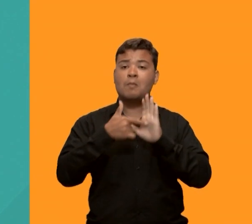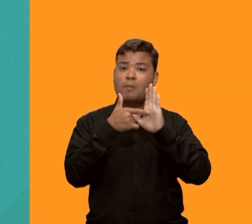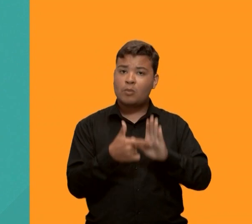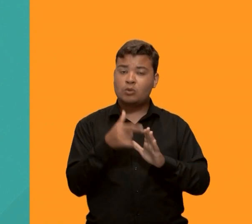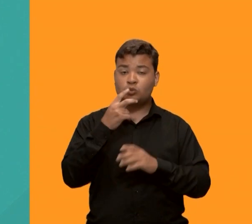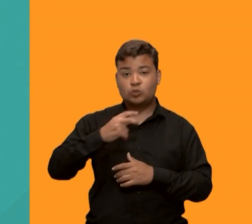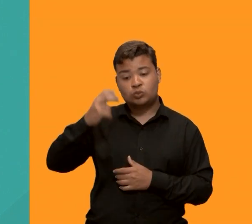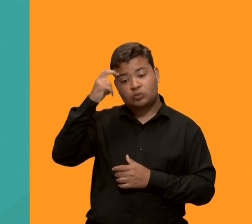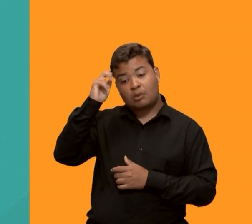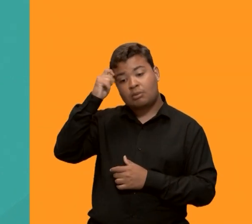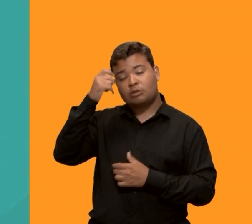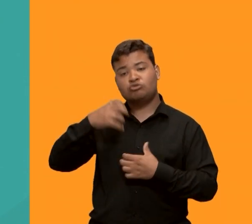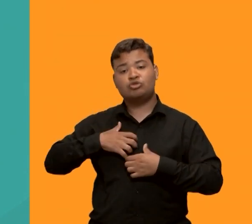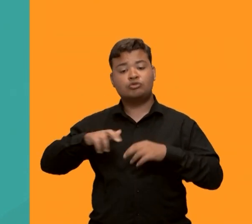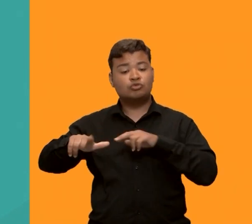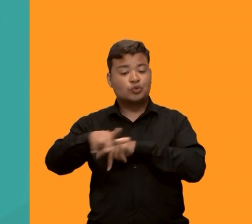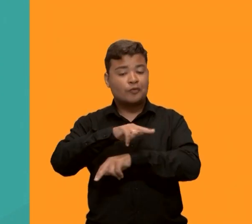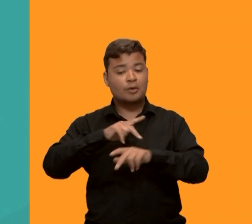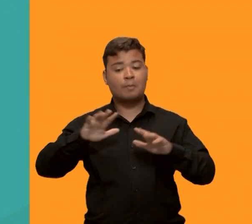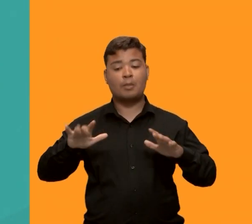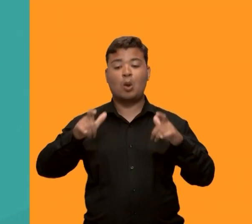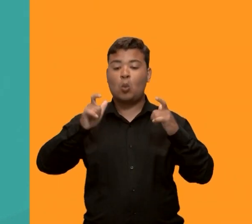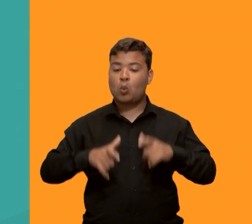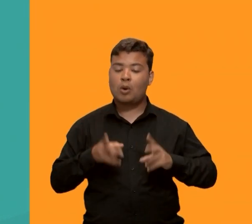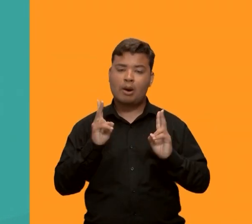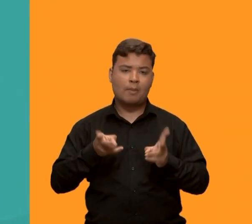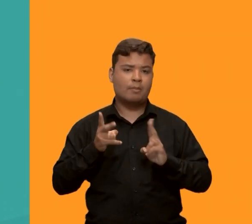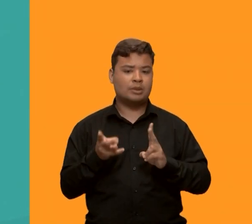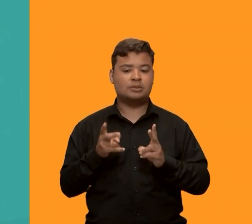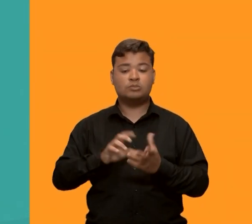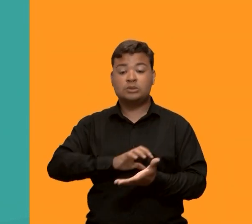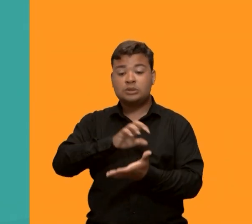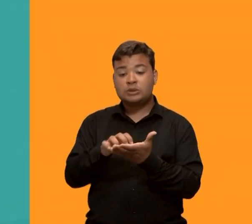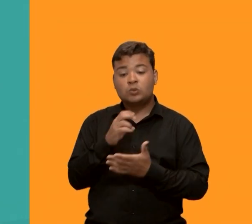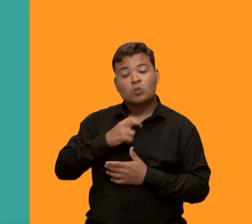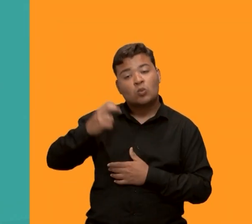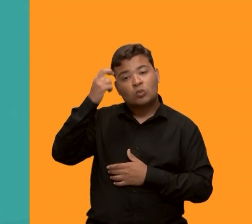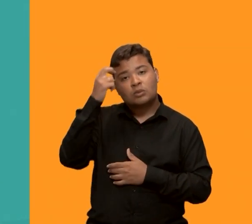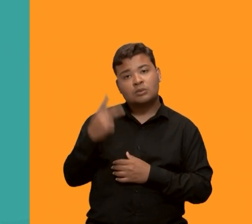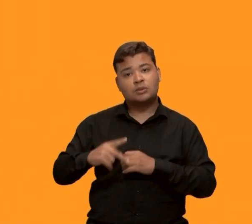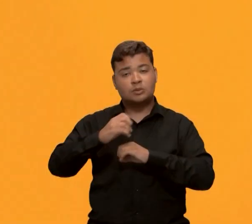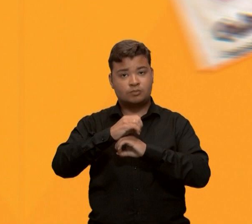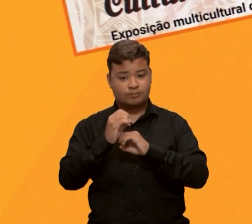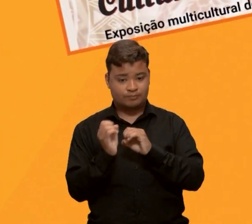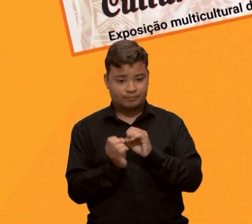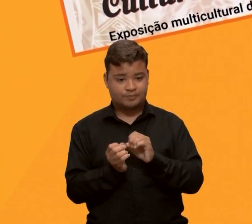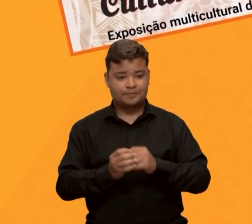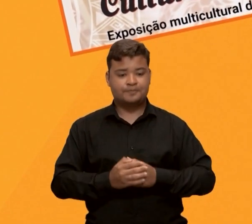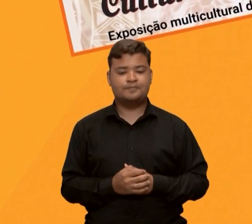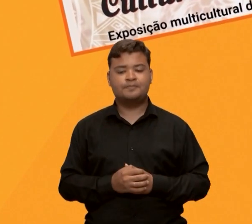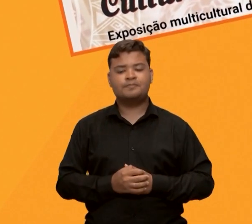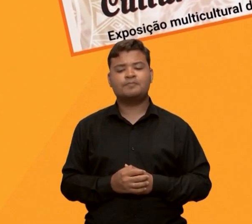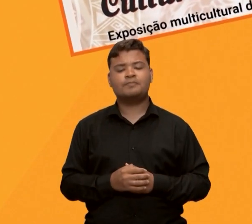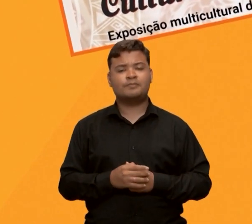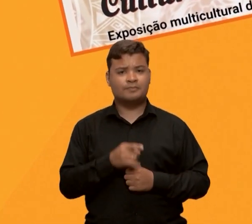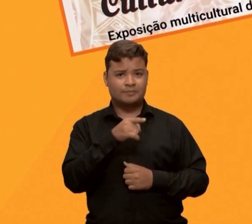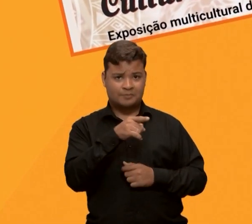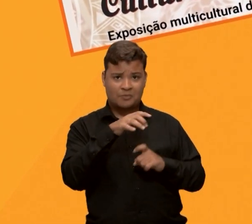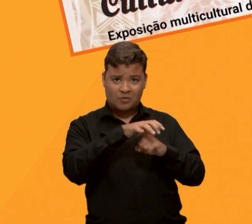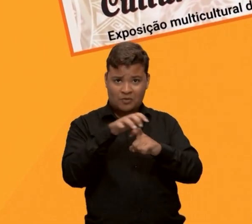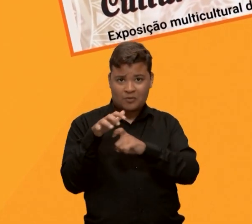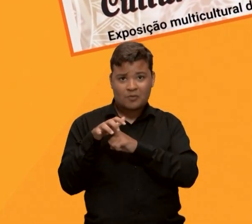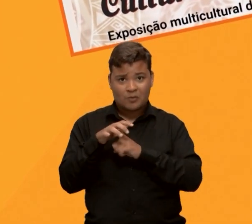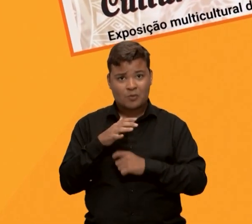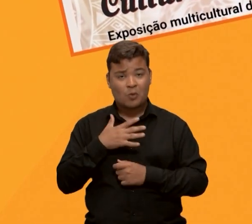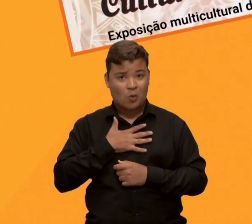mas o local de realização é o mesmo, o Centro Cultural UFG, que fica no setor leste universitário. Gostou de conhecer a Feira Cultural